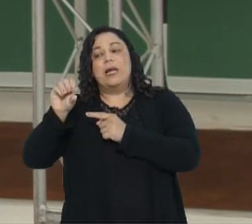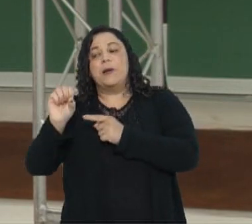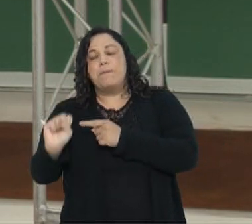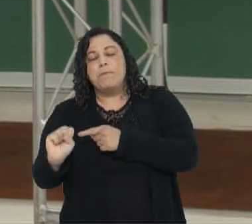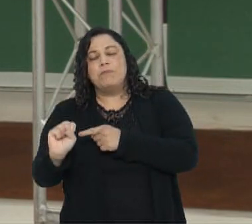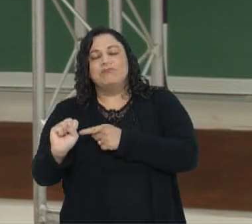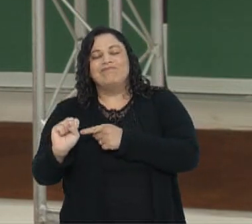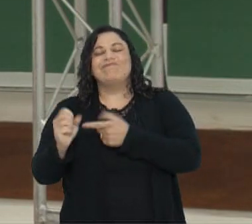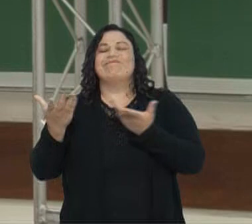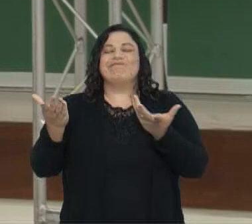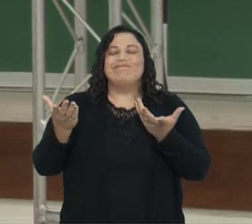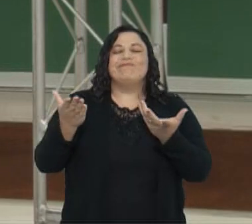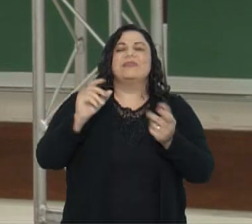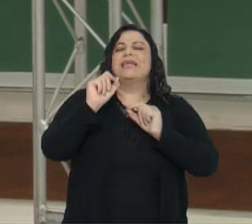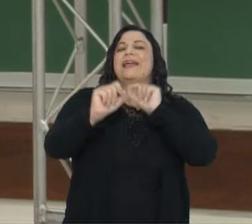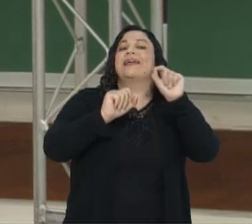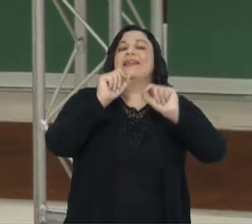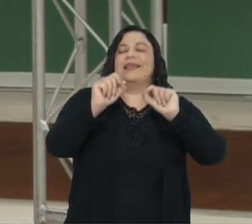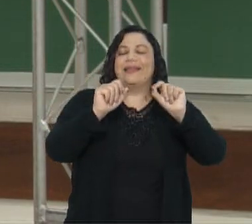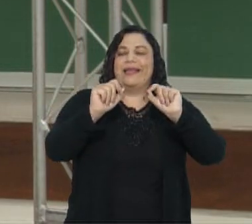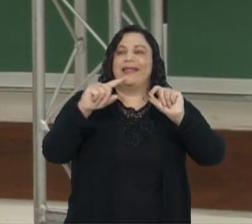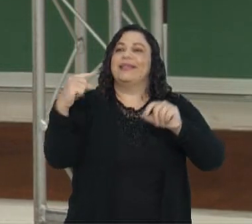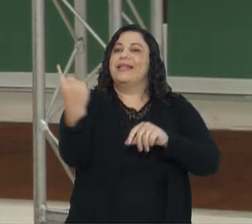quem fez a ação. Tudo bem?